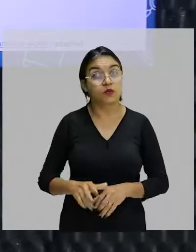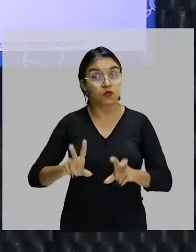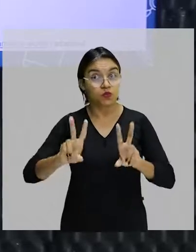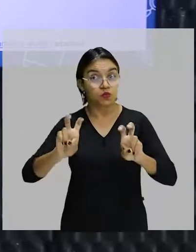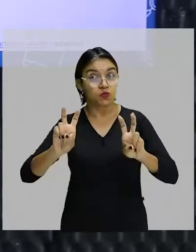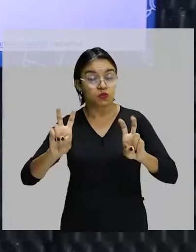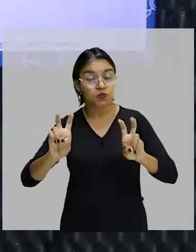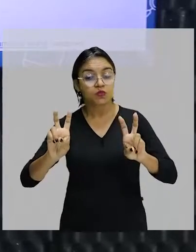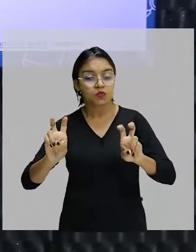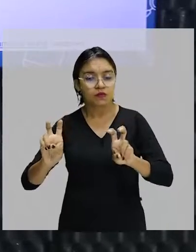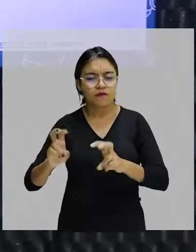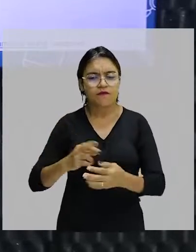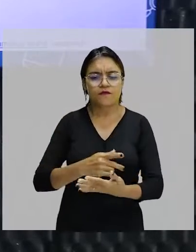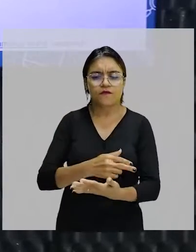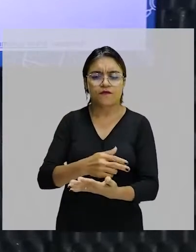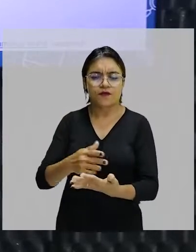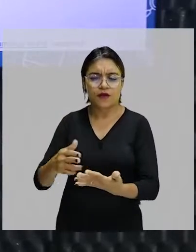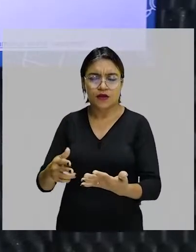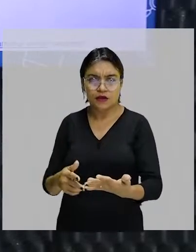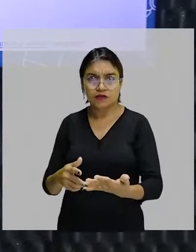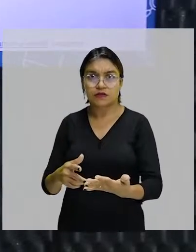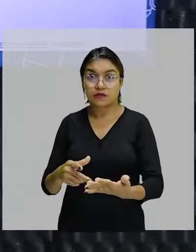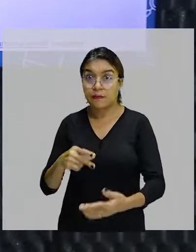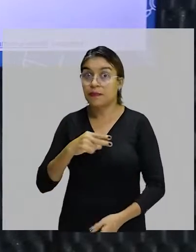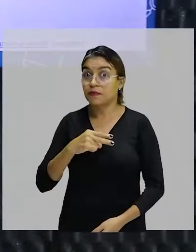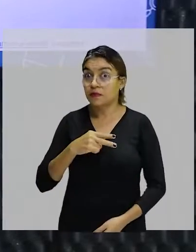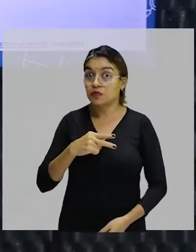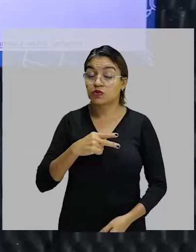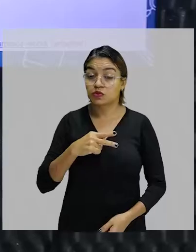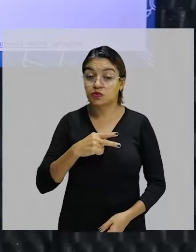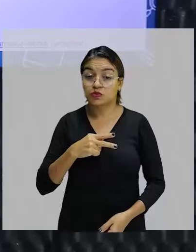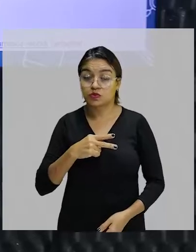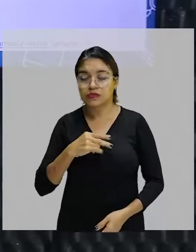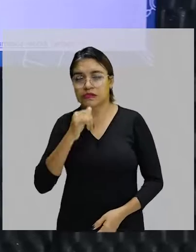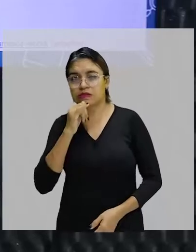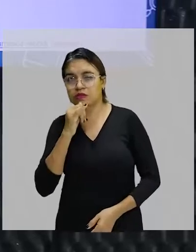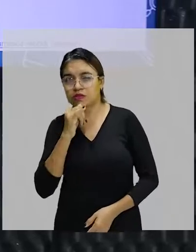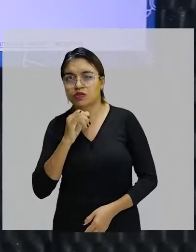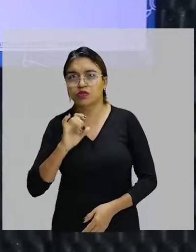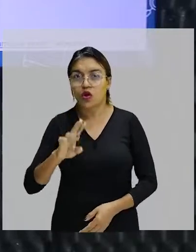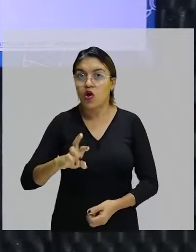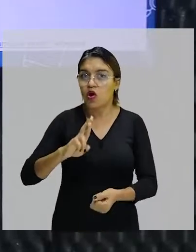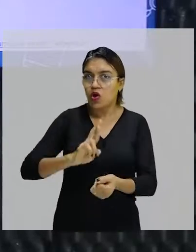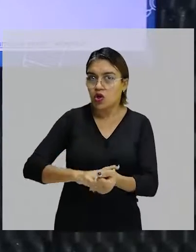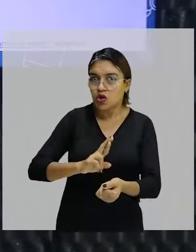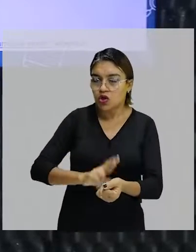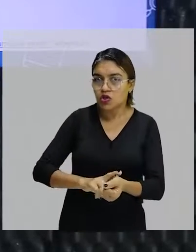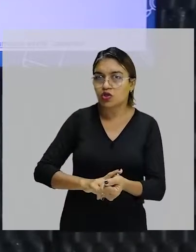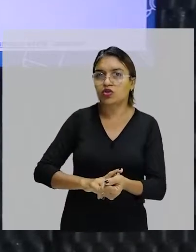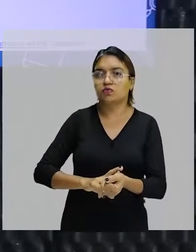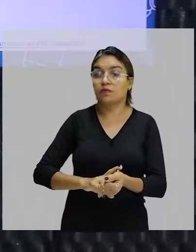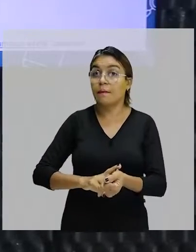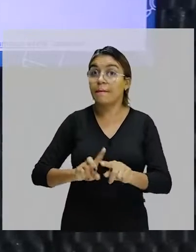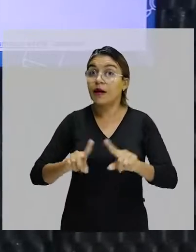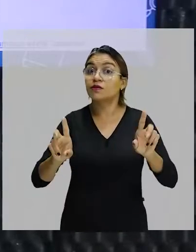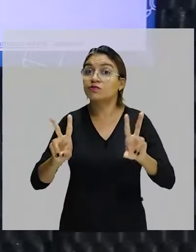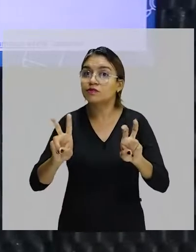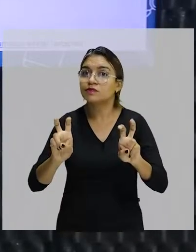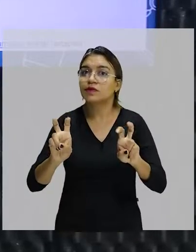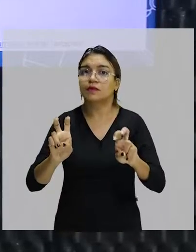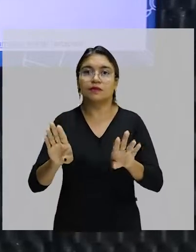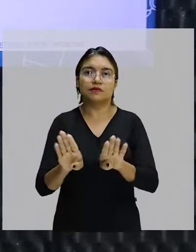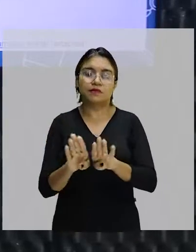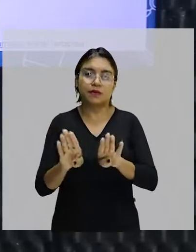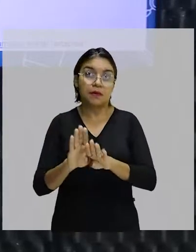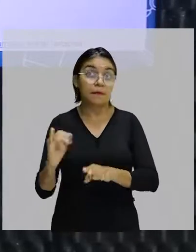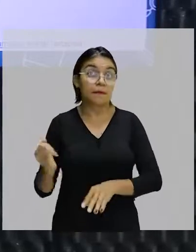temas, e os temas são uma particularidade muito interessante, não só a balada, o ritmo do reggae, mas as temáticas, que são muito